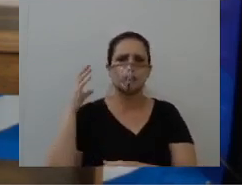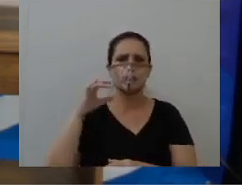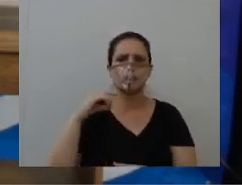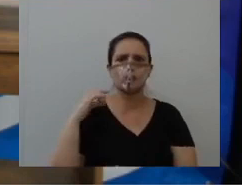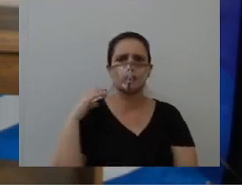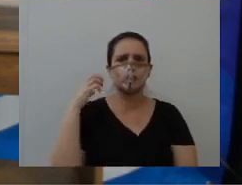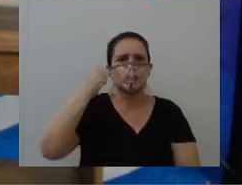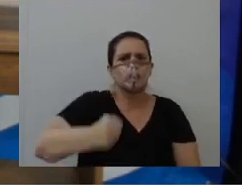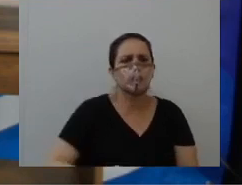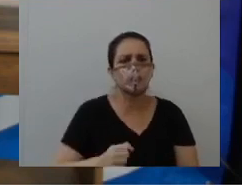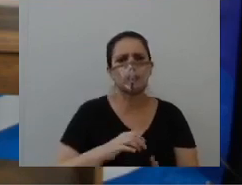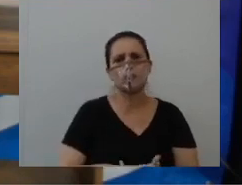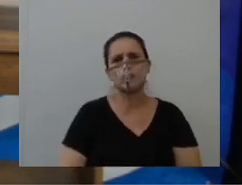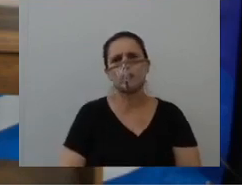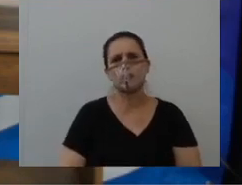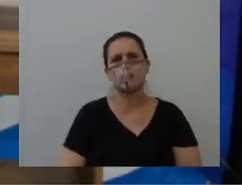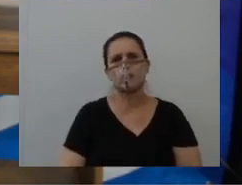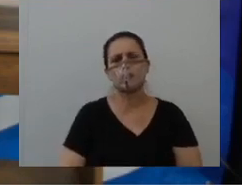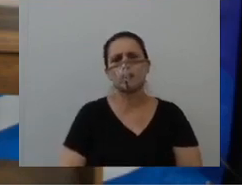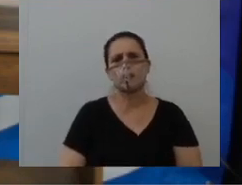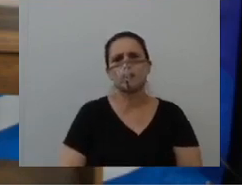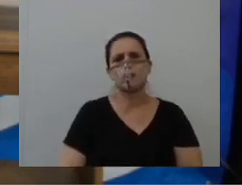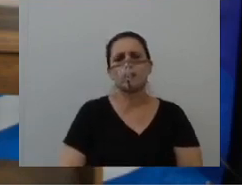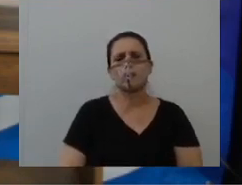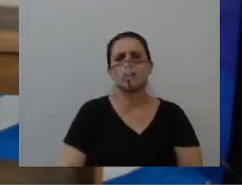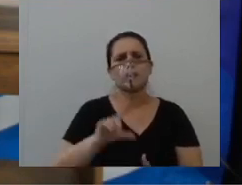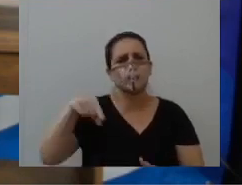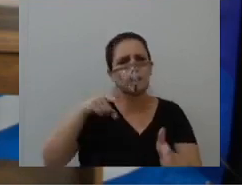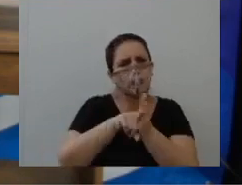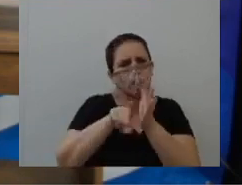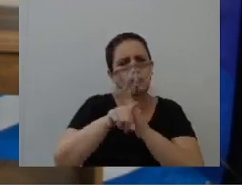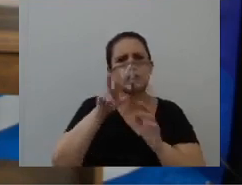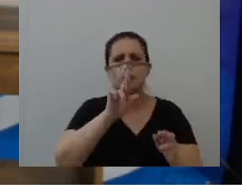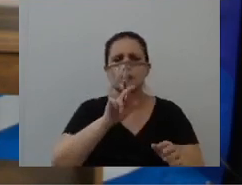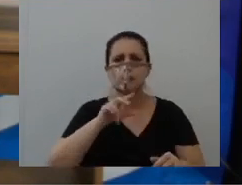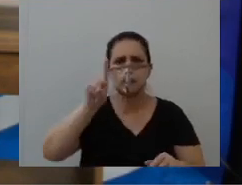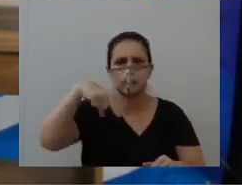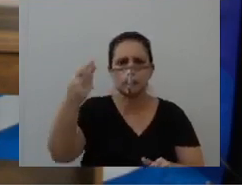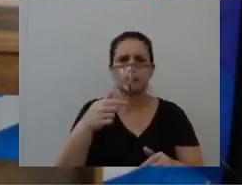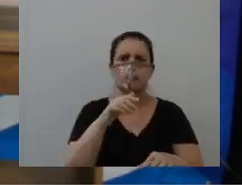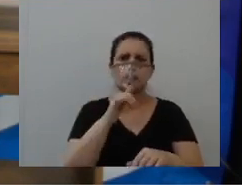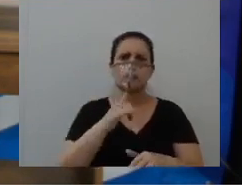encerrar. Ó, as próximas perguntas a gente vai respondendo depois. Vou encerrar o intervalo de